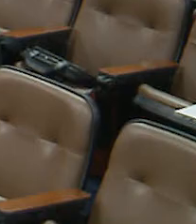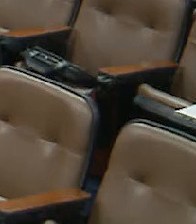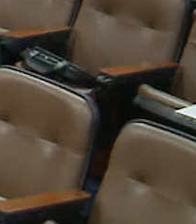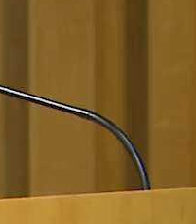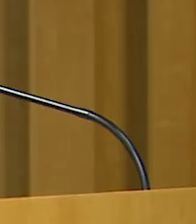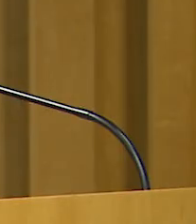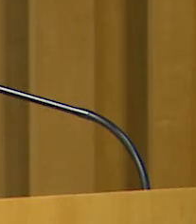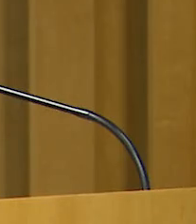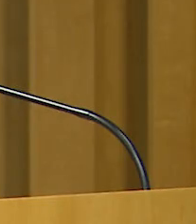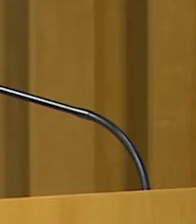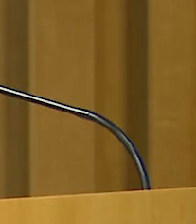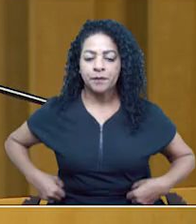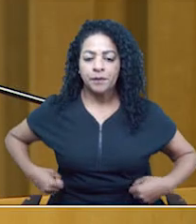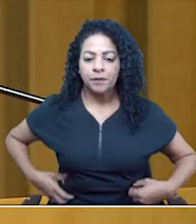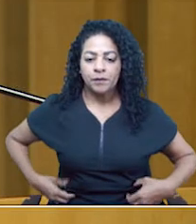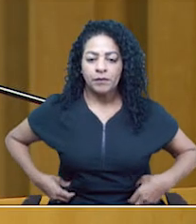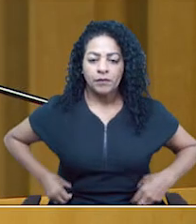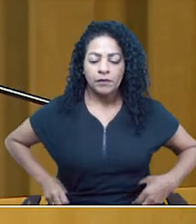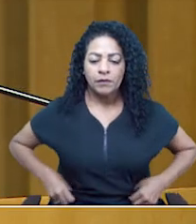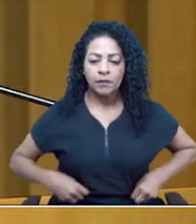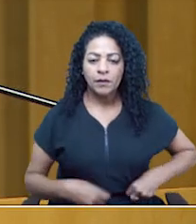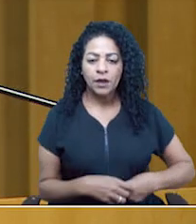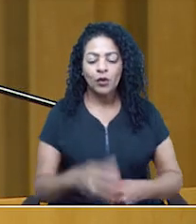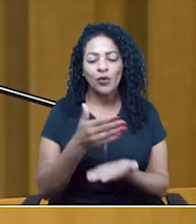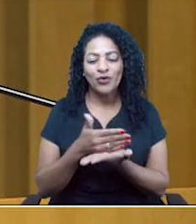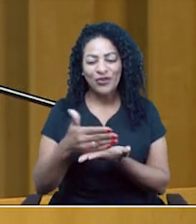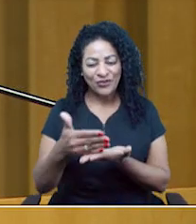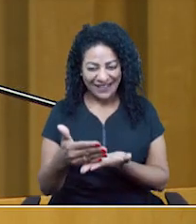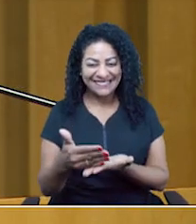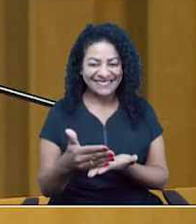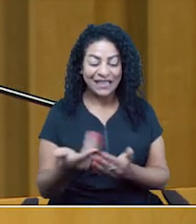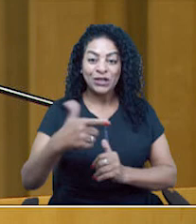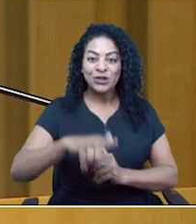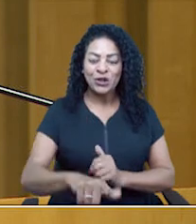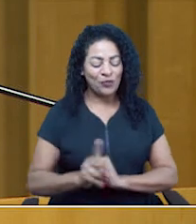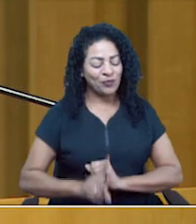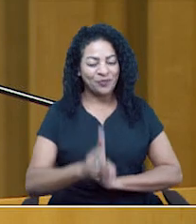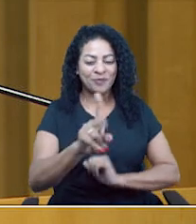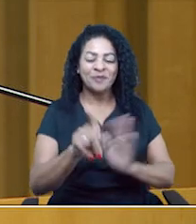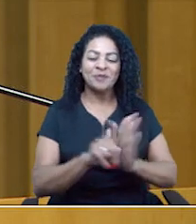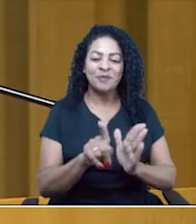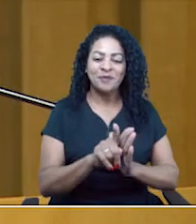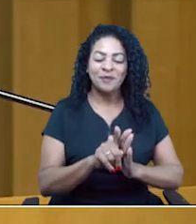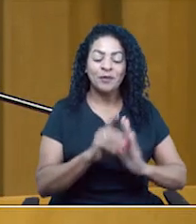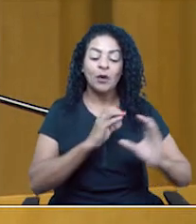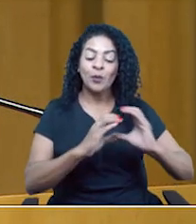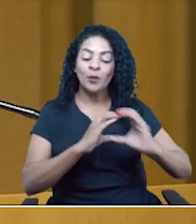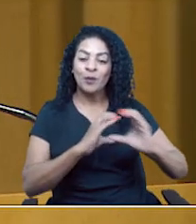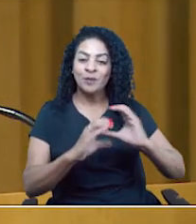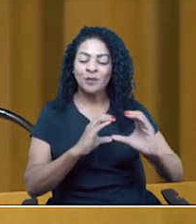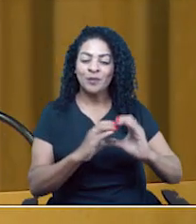Dando continuidade à programação, anunciamos a palestra Comunicação Social e Imagem